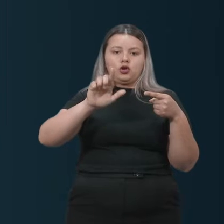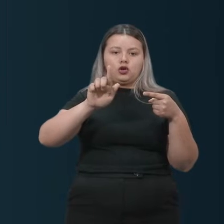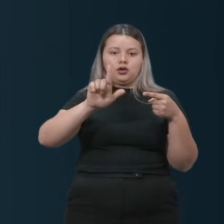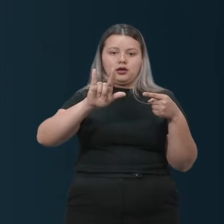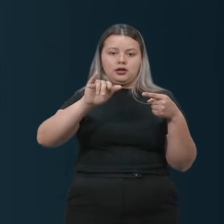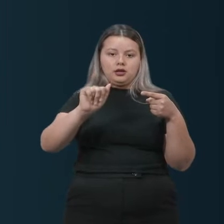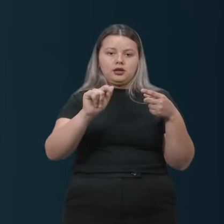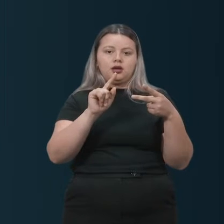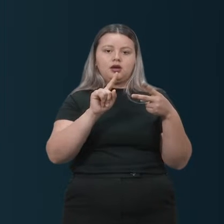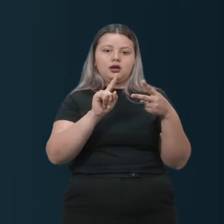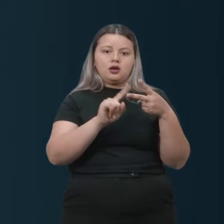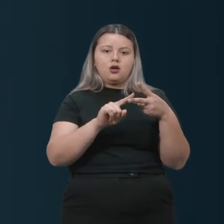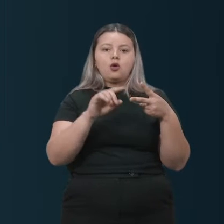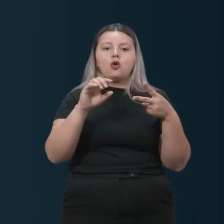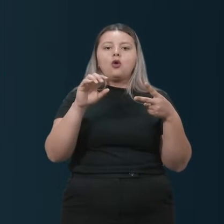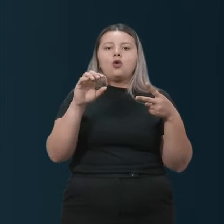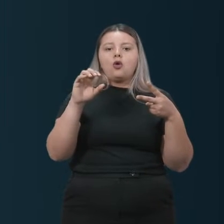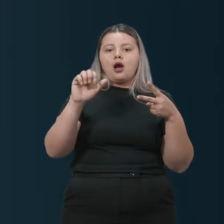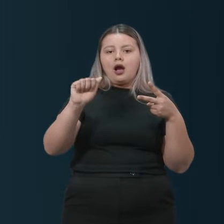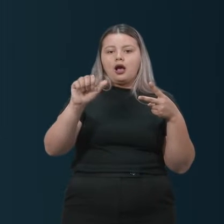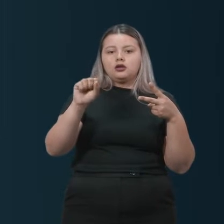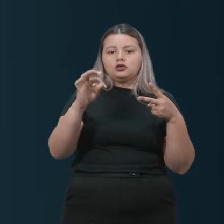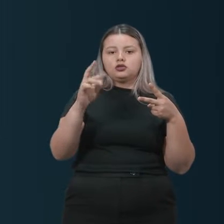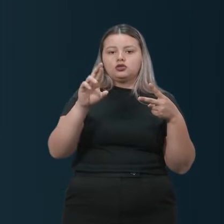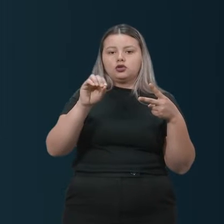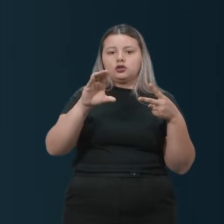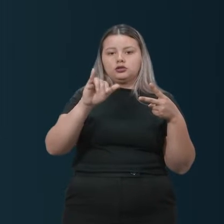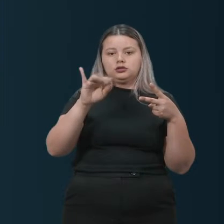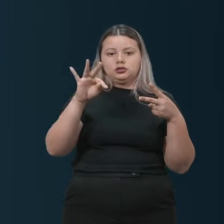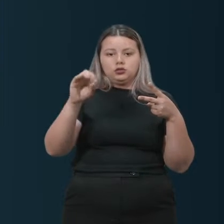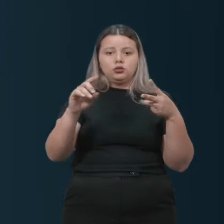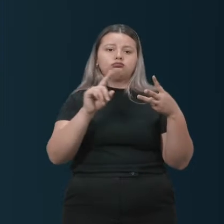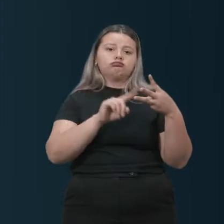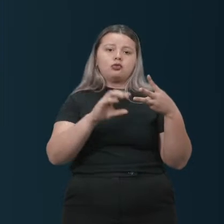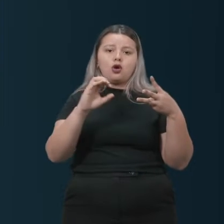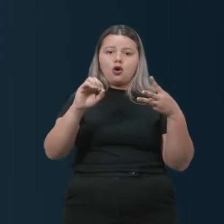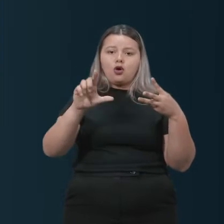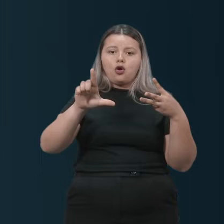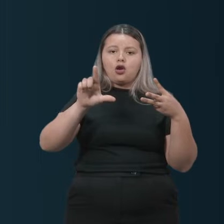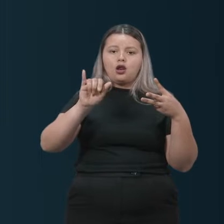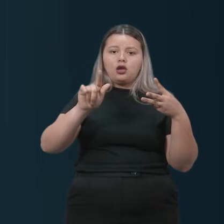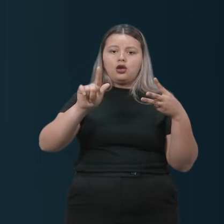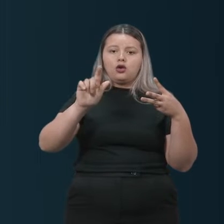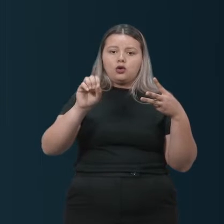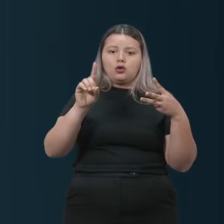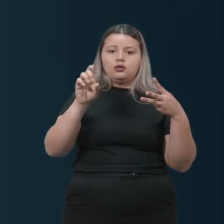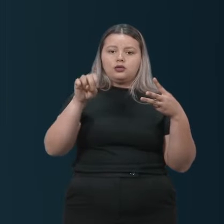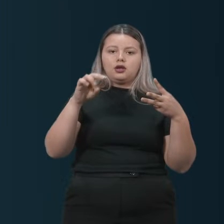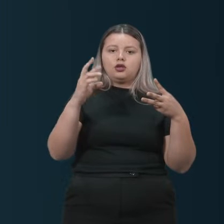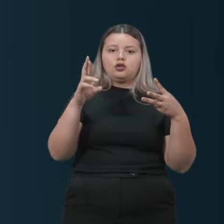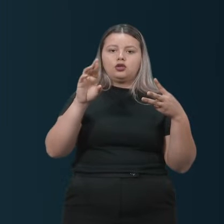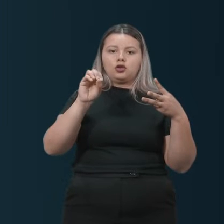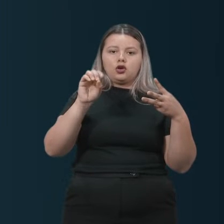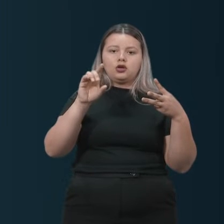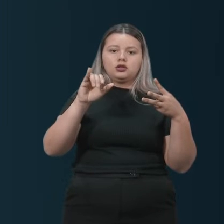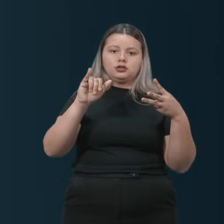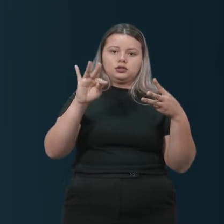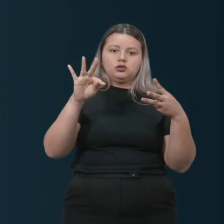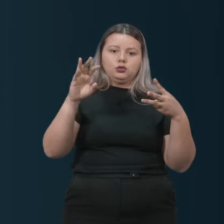o astrócito e o oligodendrócito. E eu vou passar um pouco pelas funções de cada uma dessas